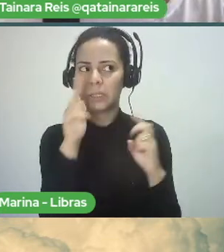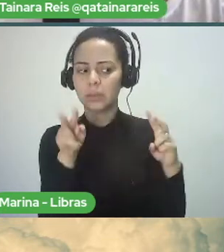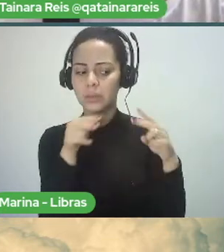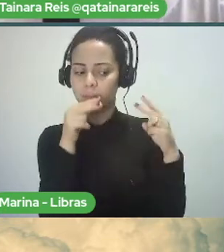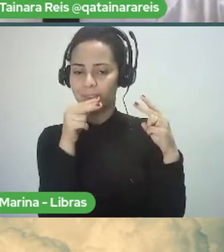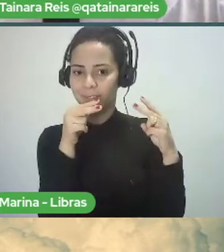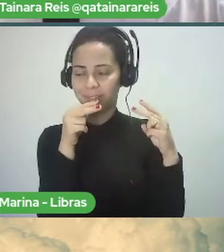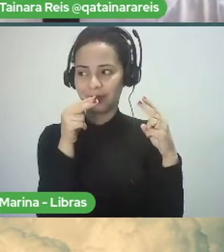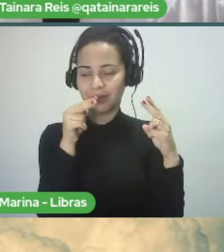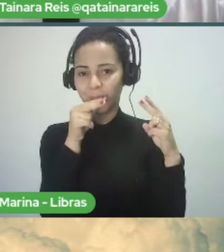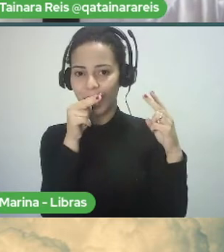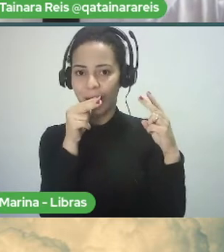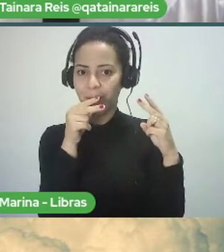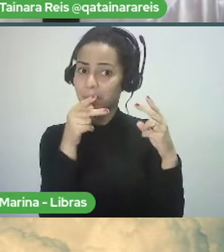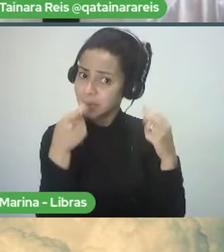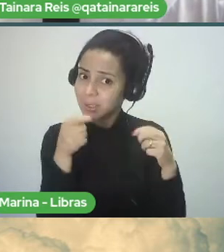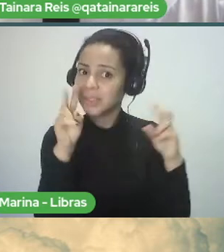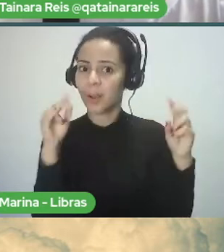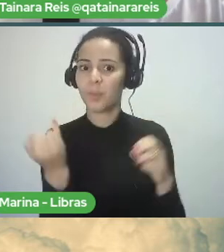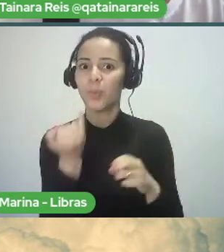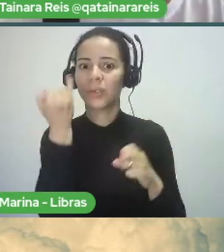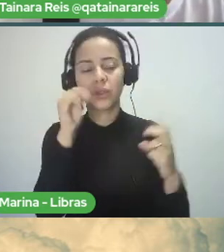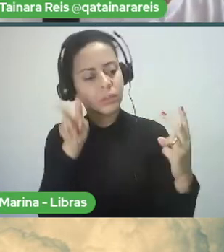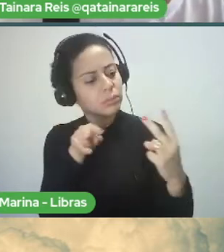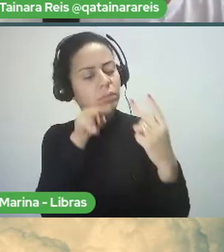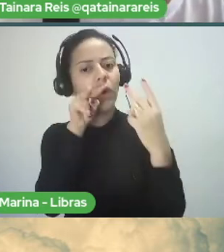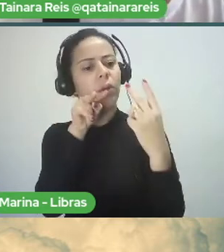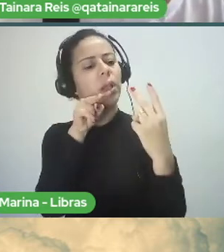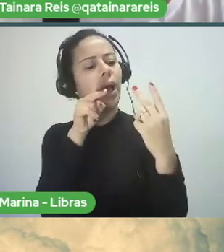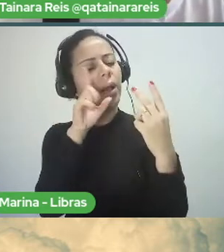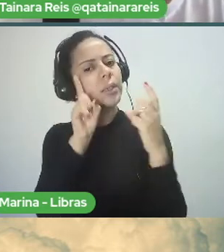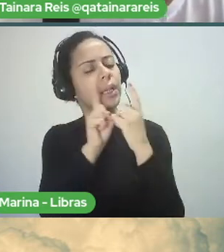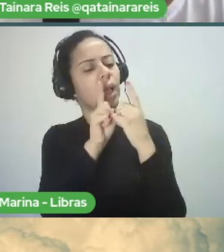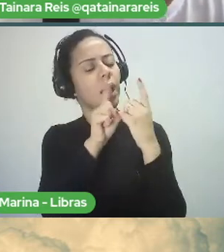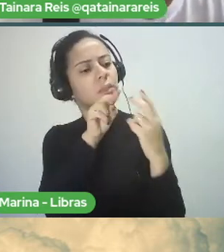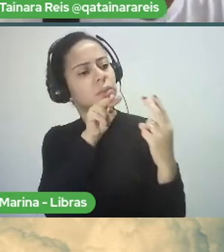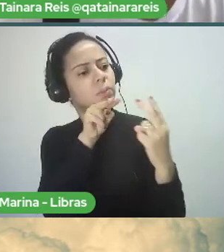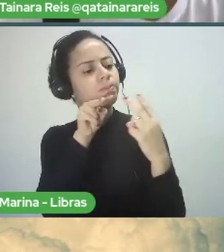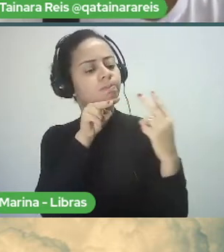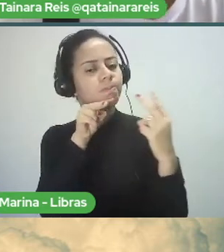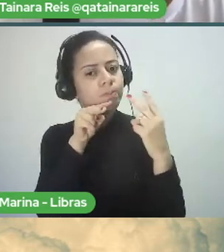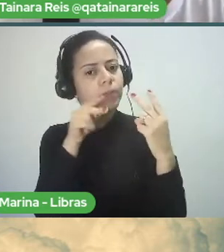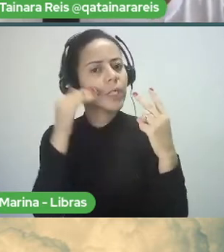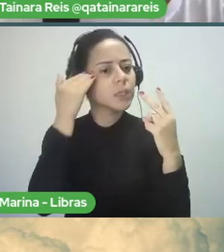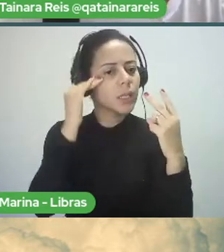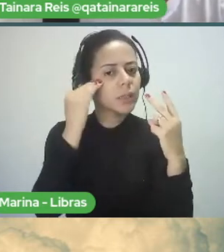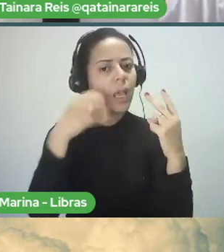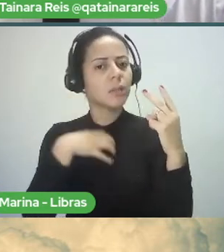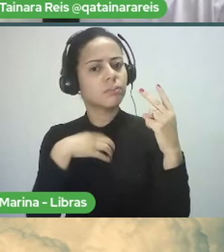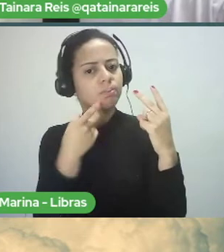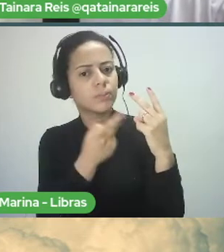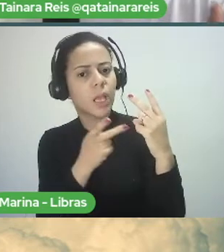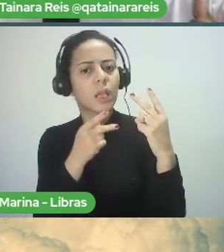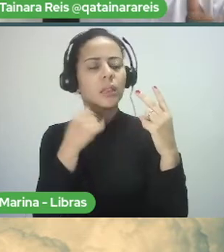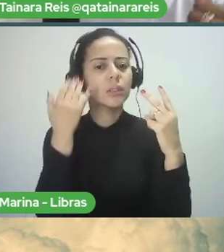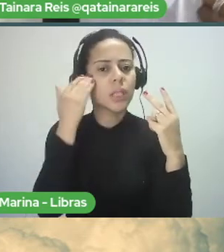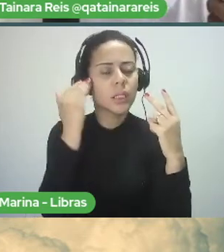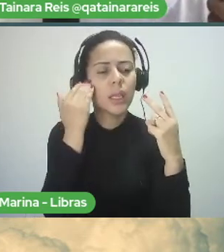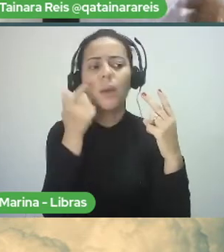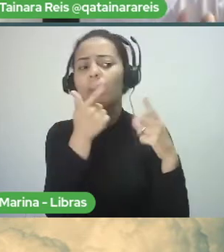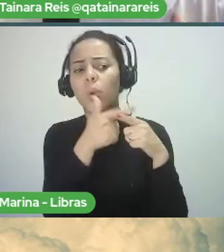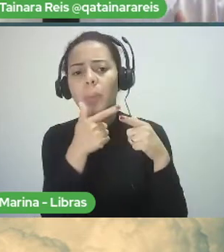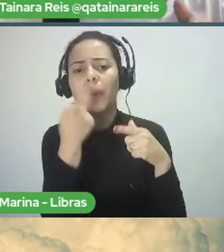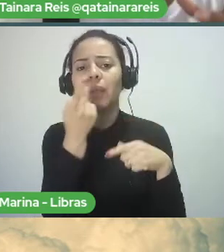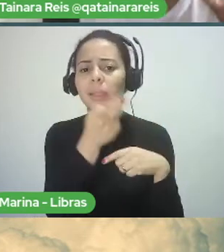perceber o problema que o time está tentando resolver através de uma solução de software, certo?